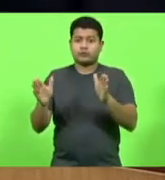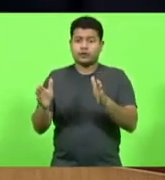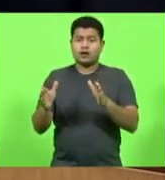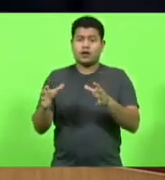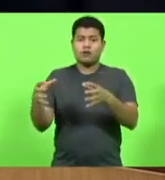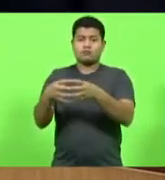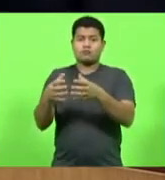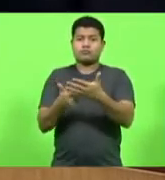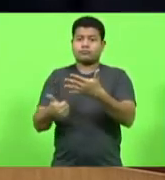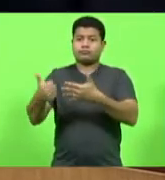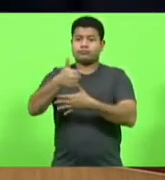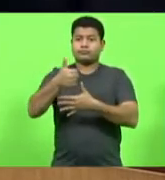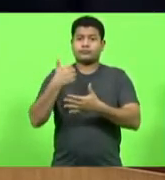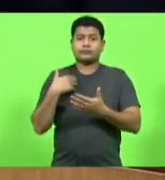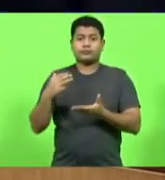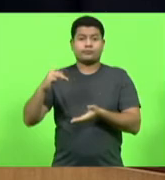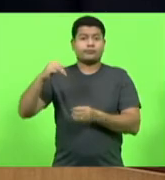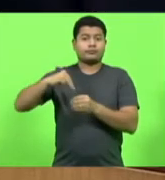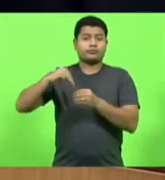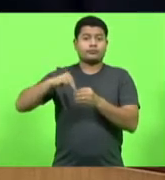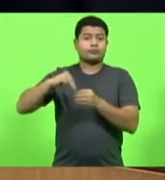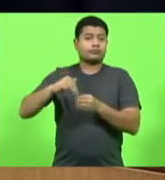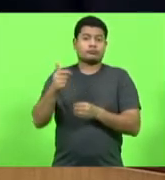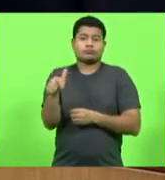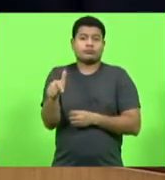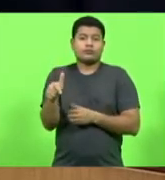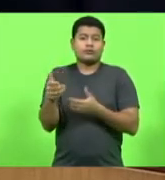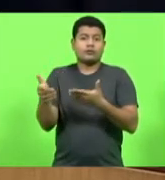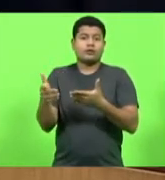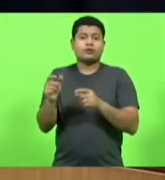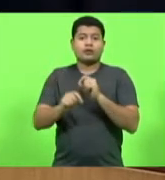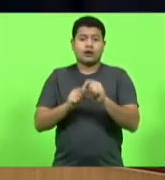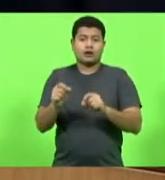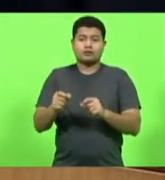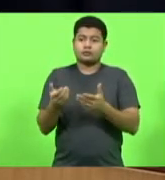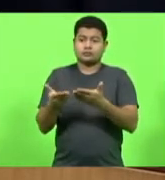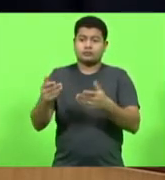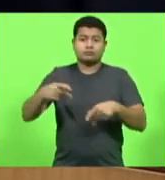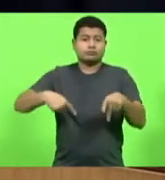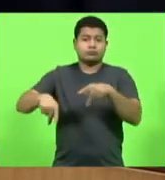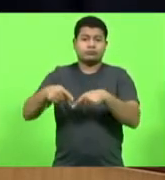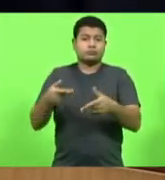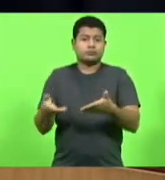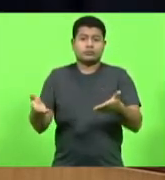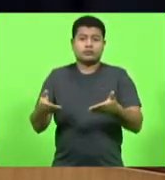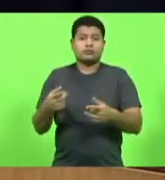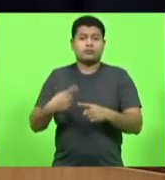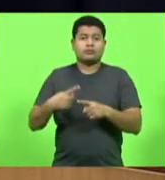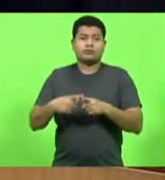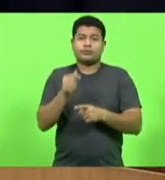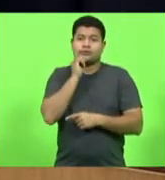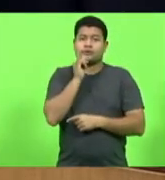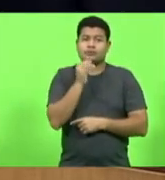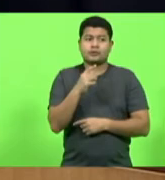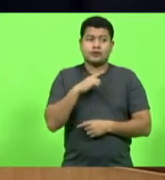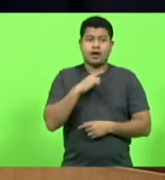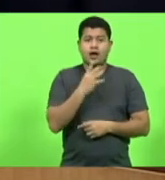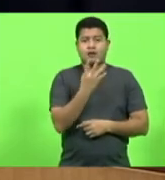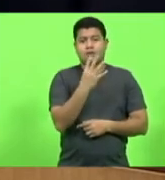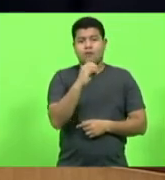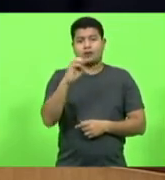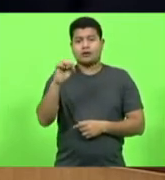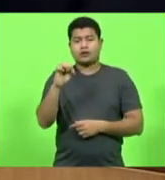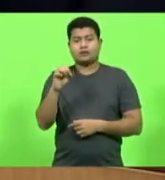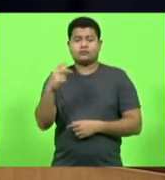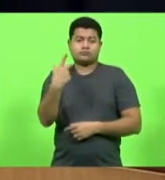prioritários e os municípios não estão tendo público para vacinar, porque se abre lá 400 doses, mas só tem